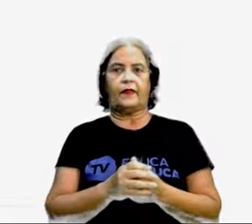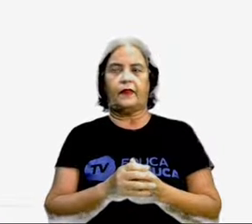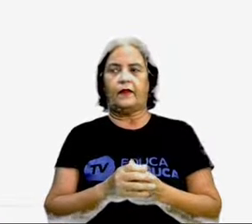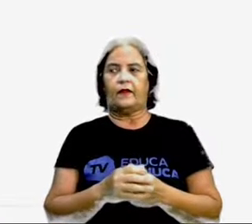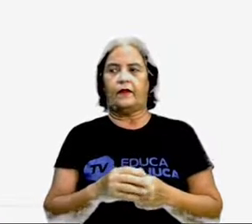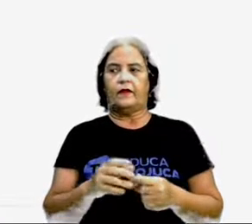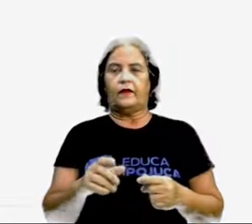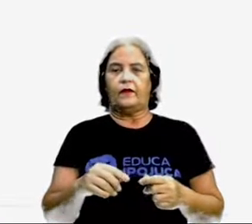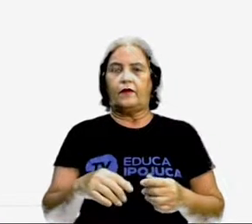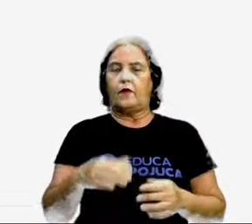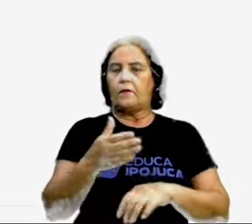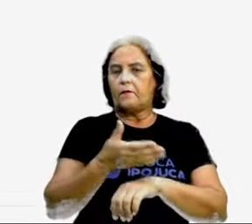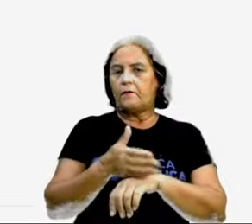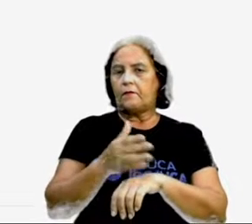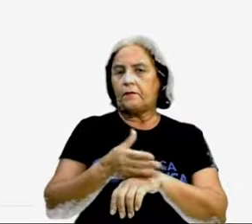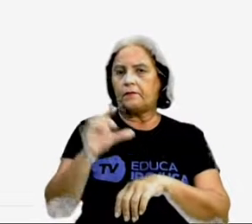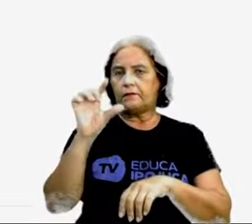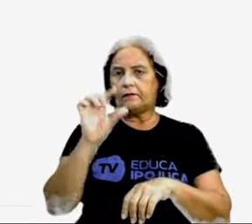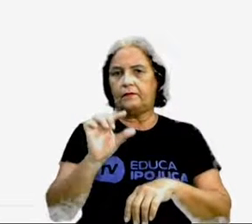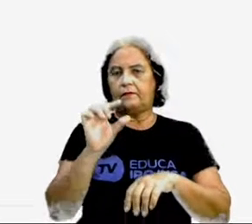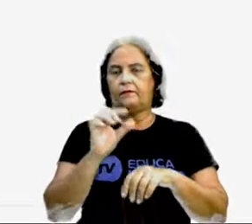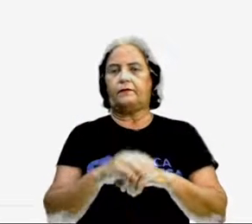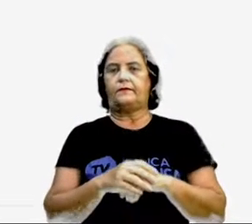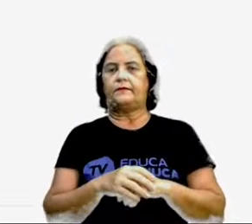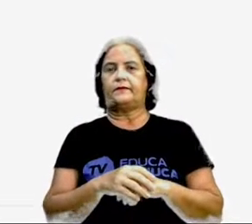Vamos praticar um pouco.